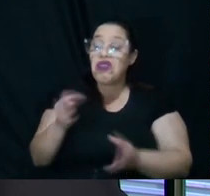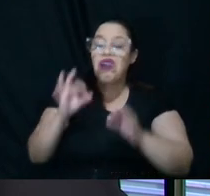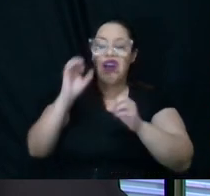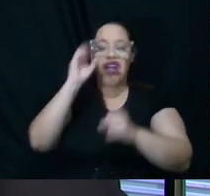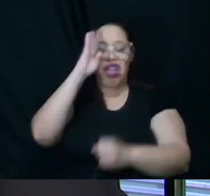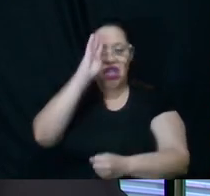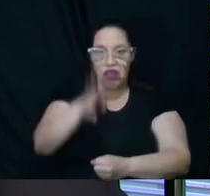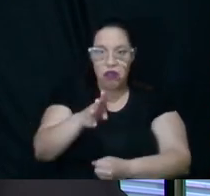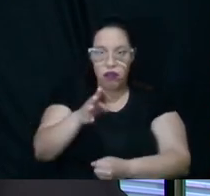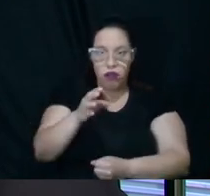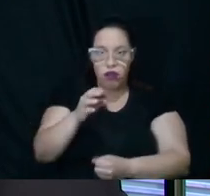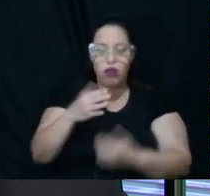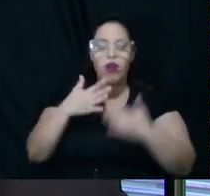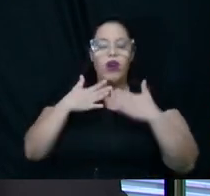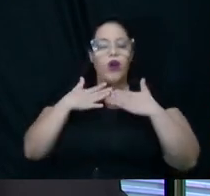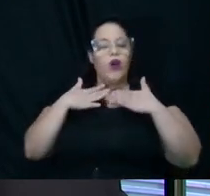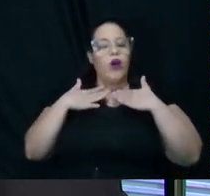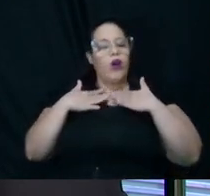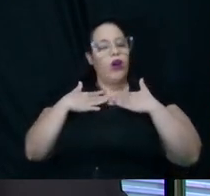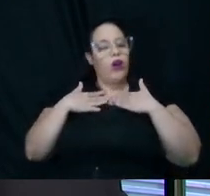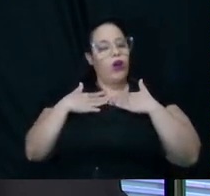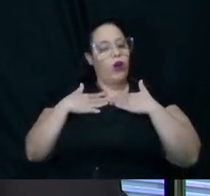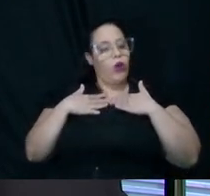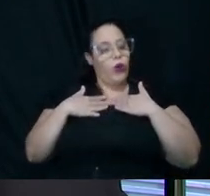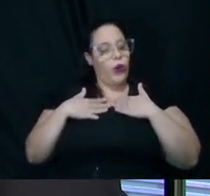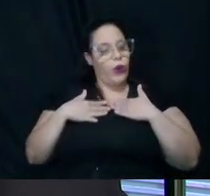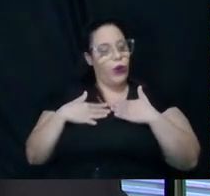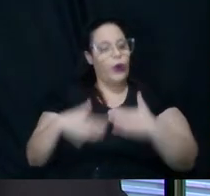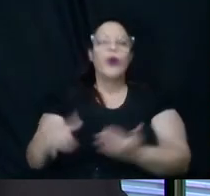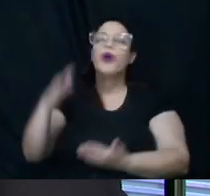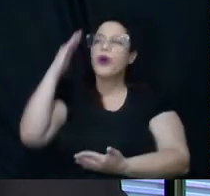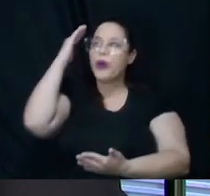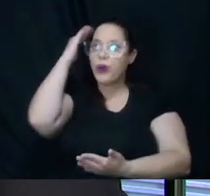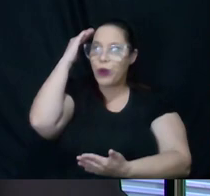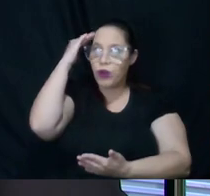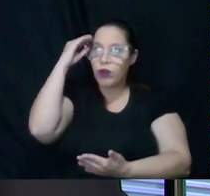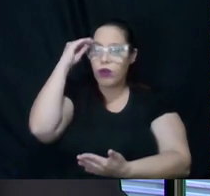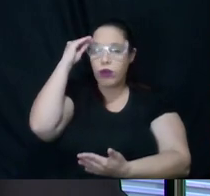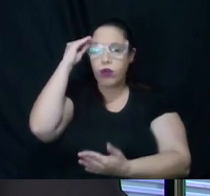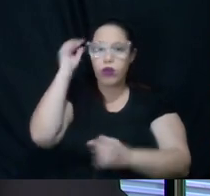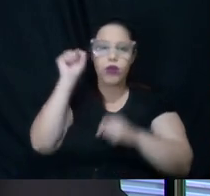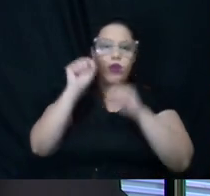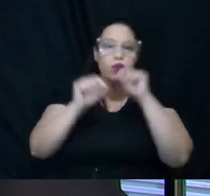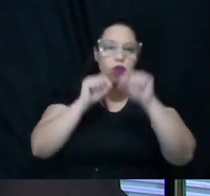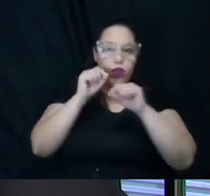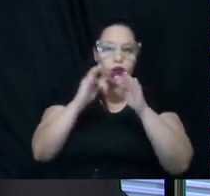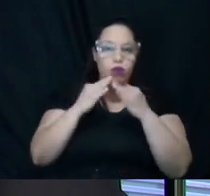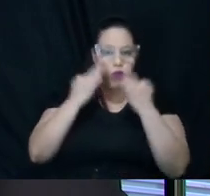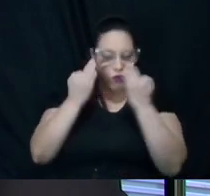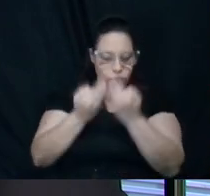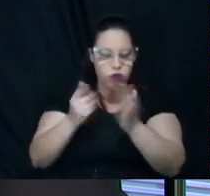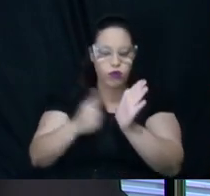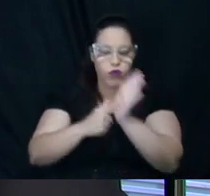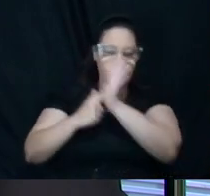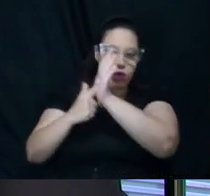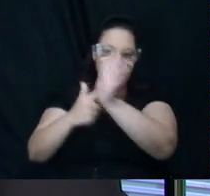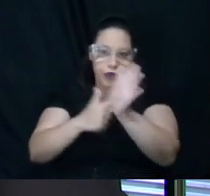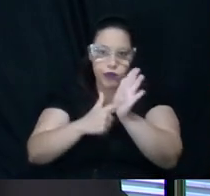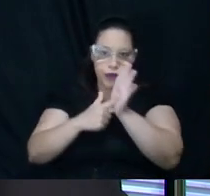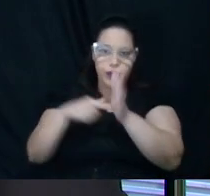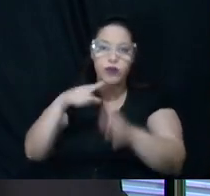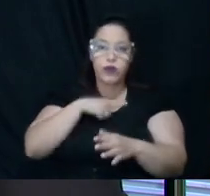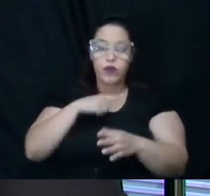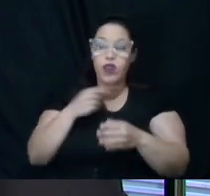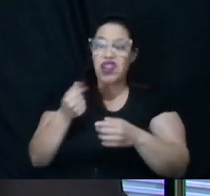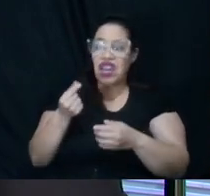a calma, né? Entender realmente o que a família está apresentando, o que a família tem de endividamento.